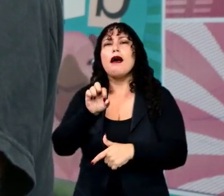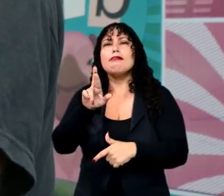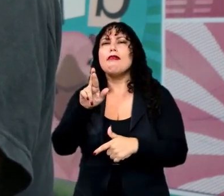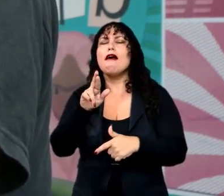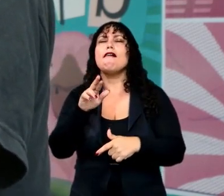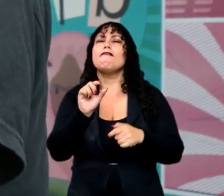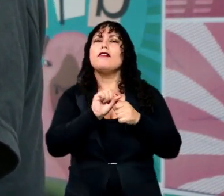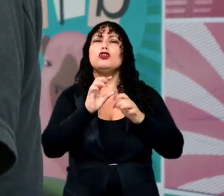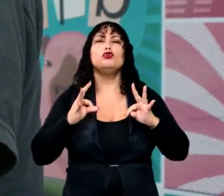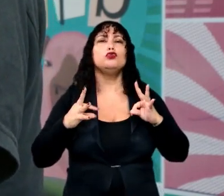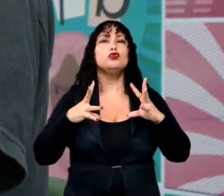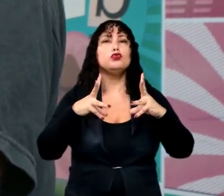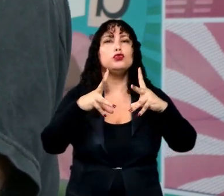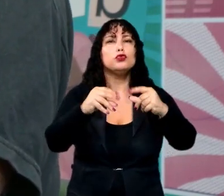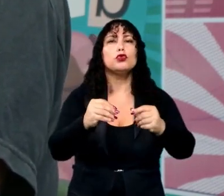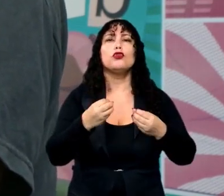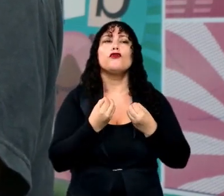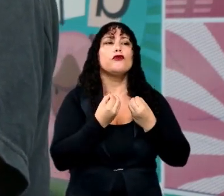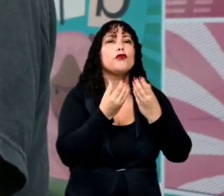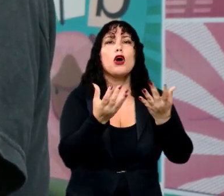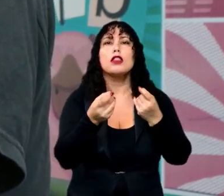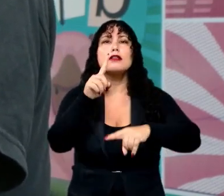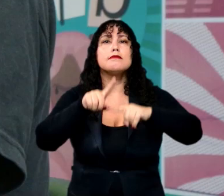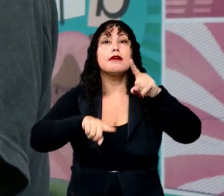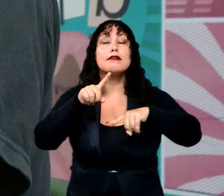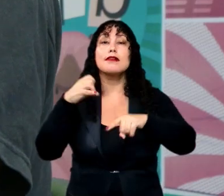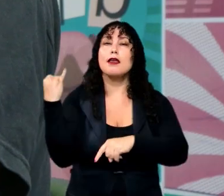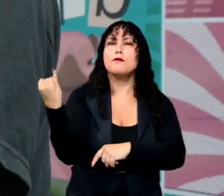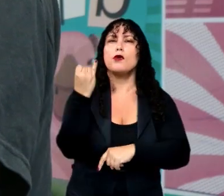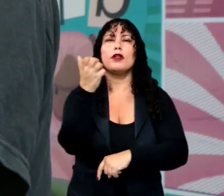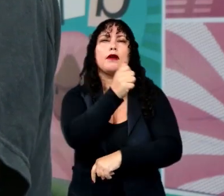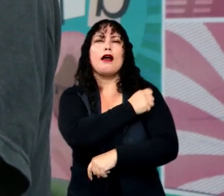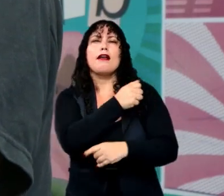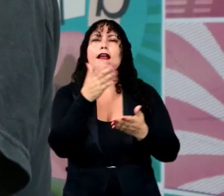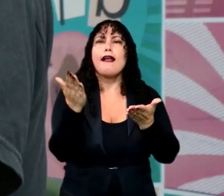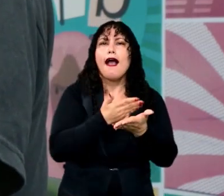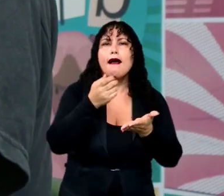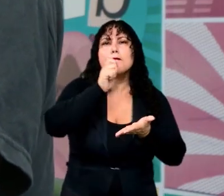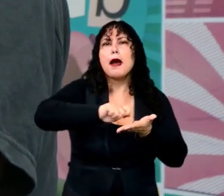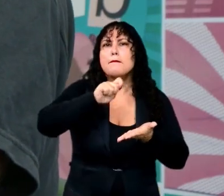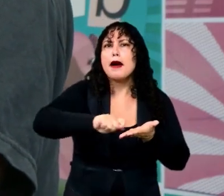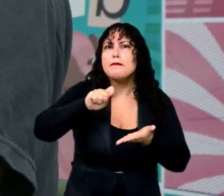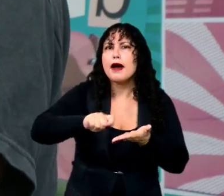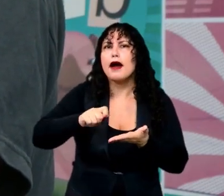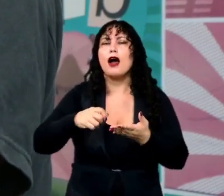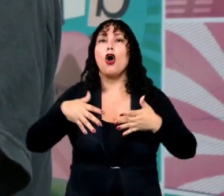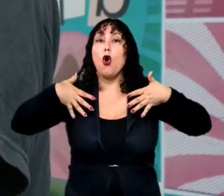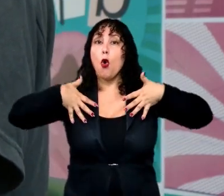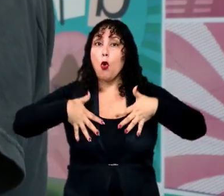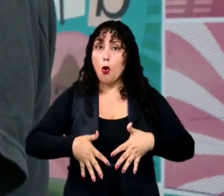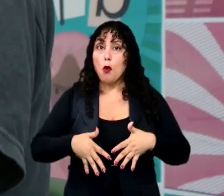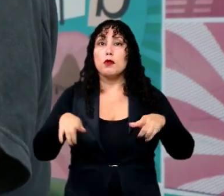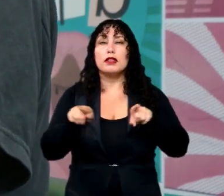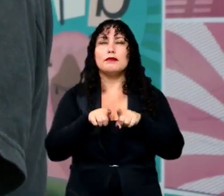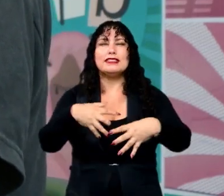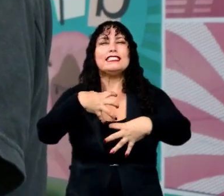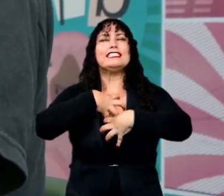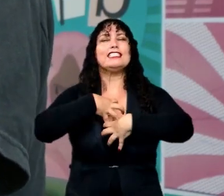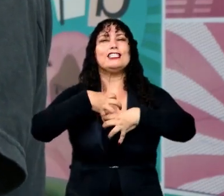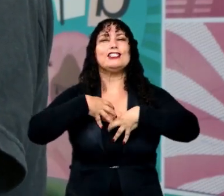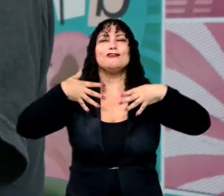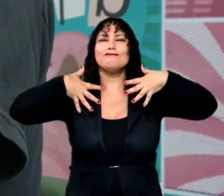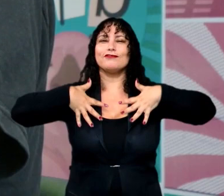tá eh fornece um material que é importante PR os alunos um caderno para anotar um uniforme para eles se sentirem